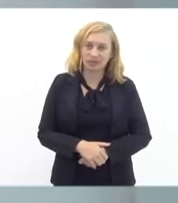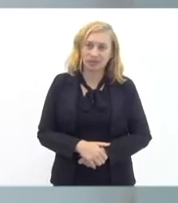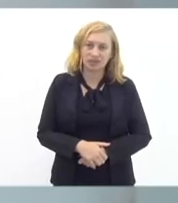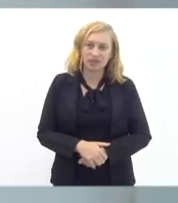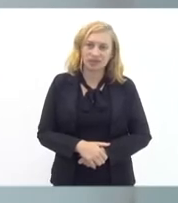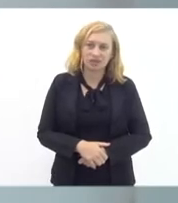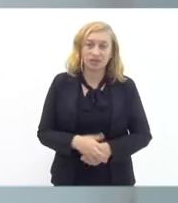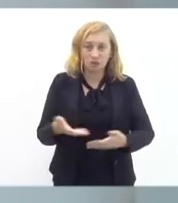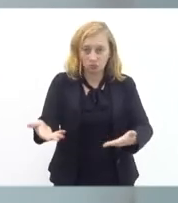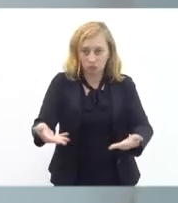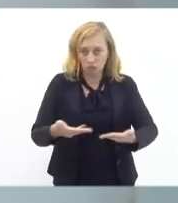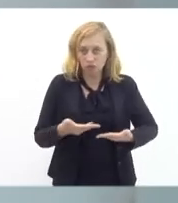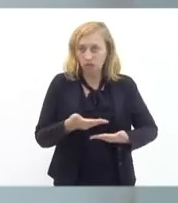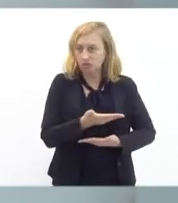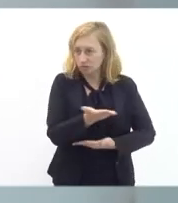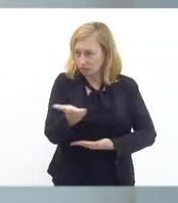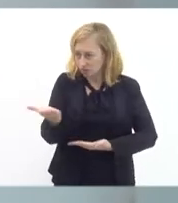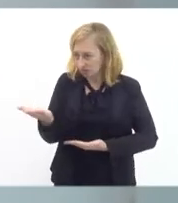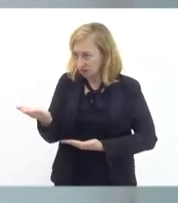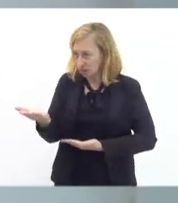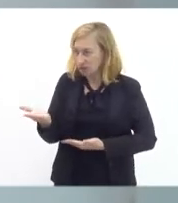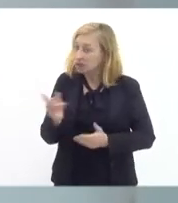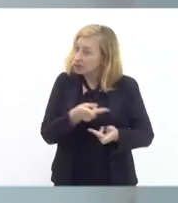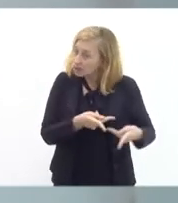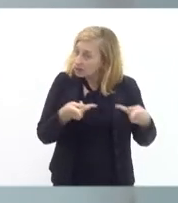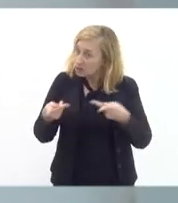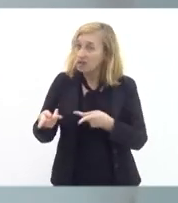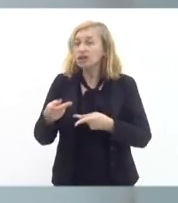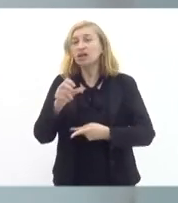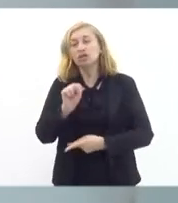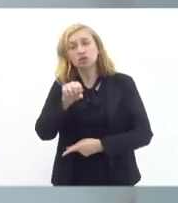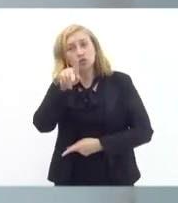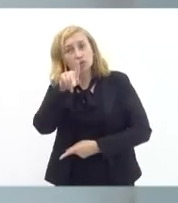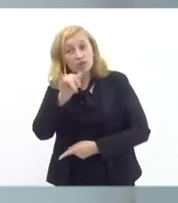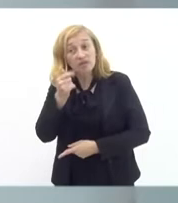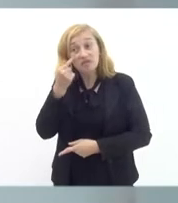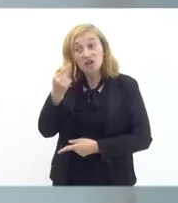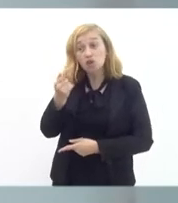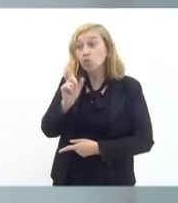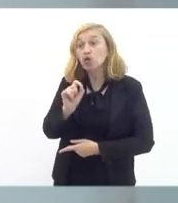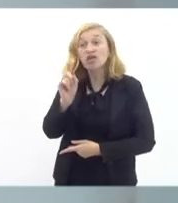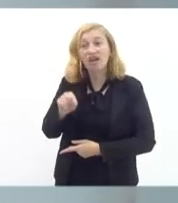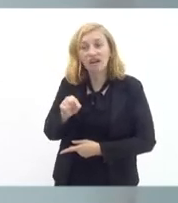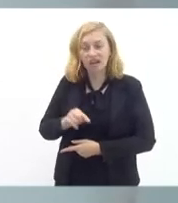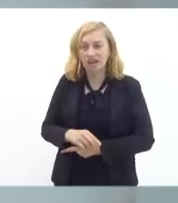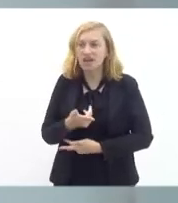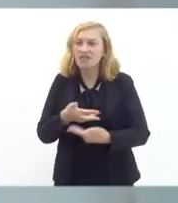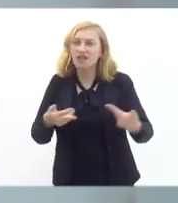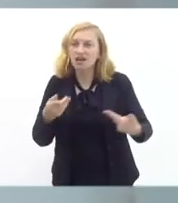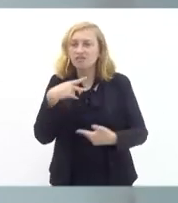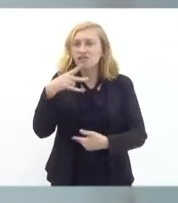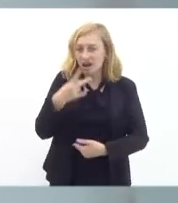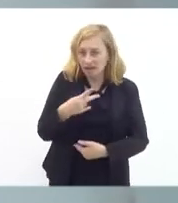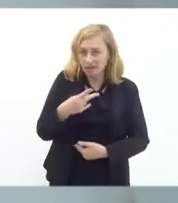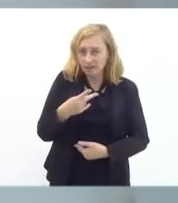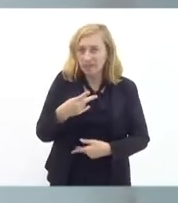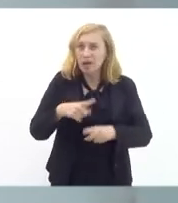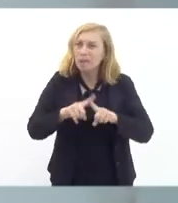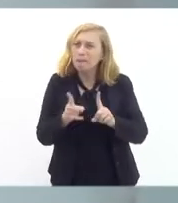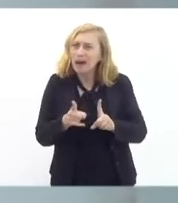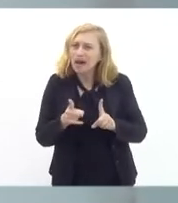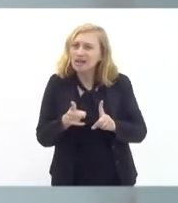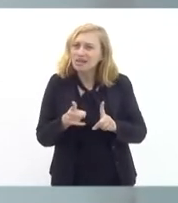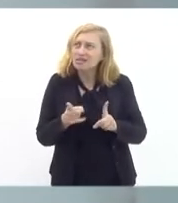eu convido a todos que visitem a Suípa e vejam o que é a Suípa, né? Porque muito se fala dela. Mas desses